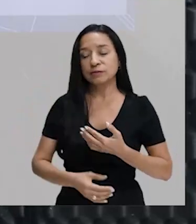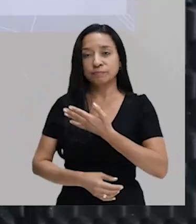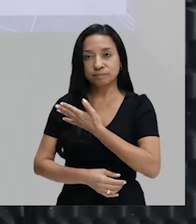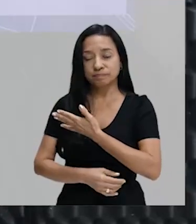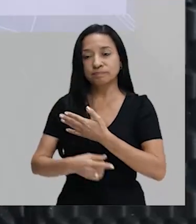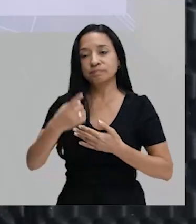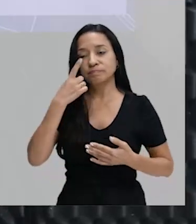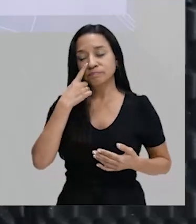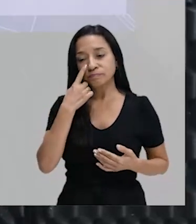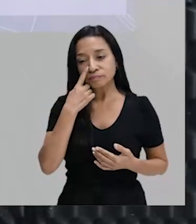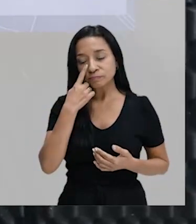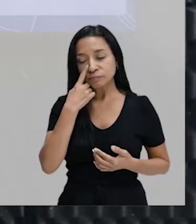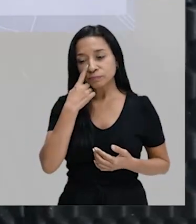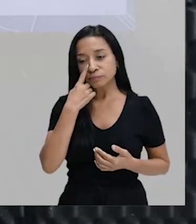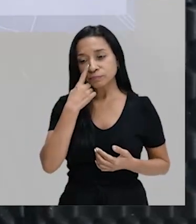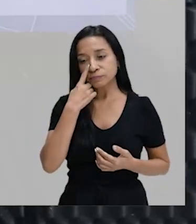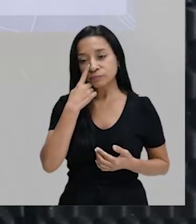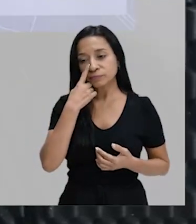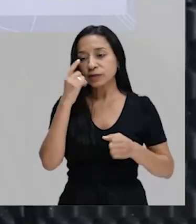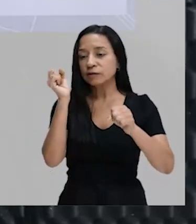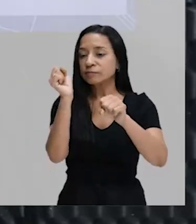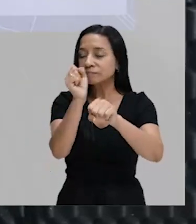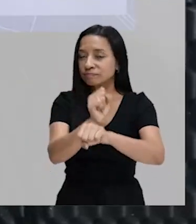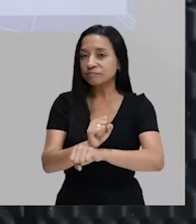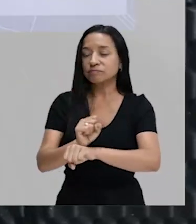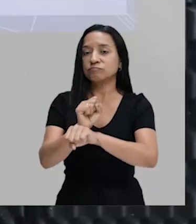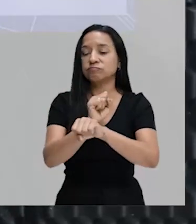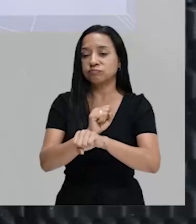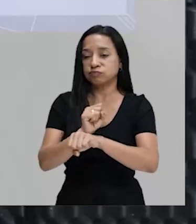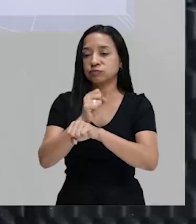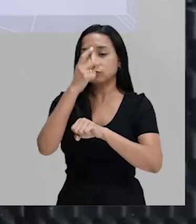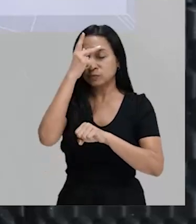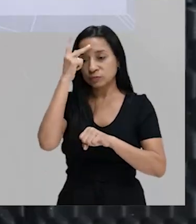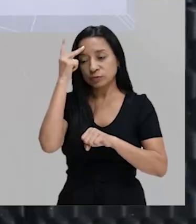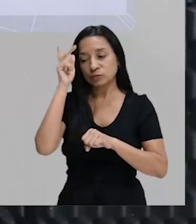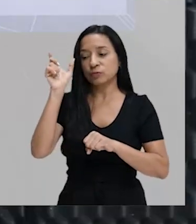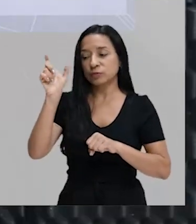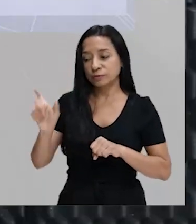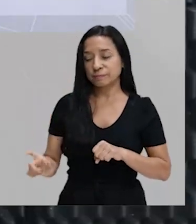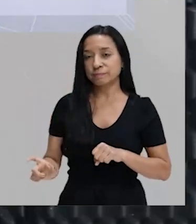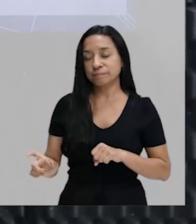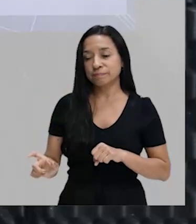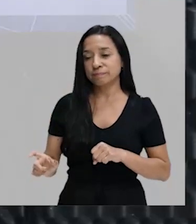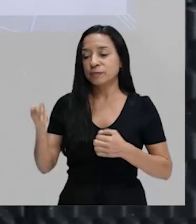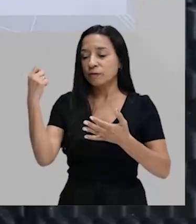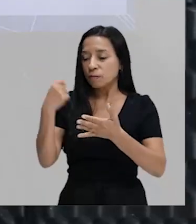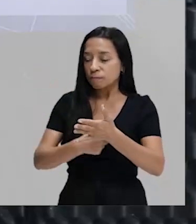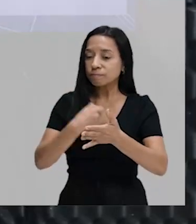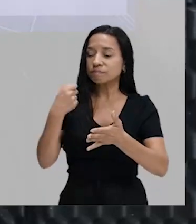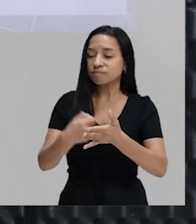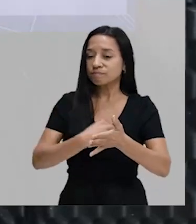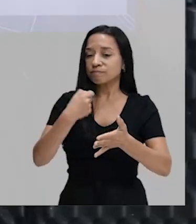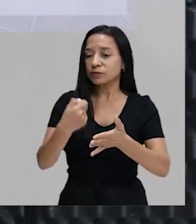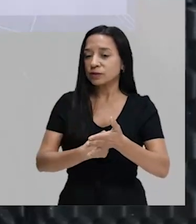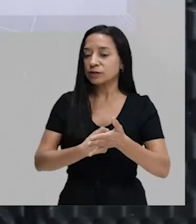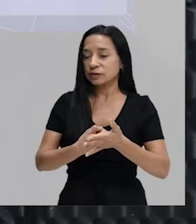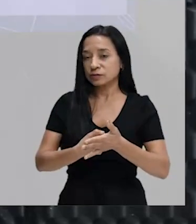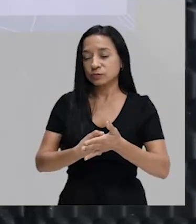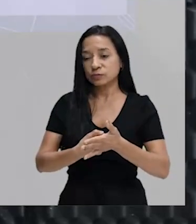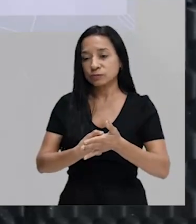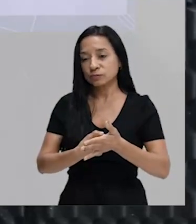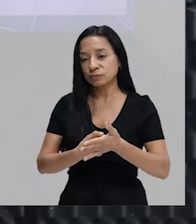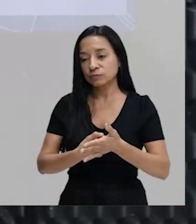gente vê a escravidão dessas pessoas, né? Eles eram obrigados,